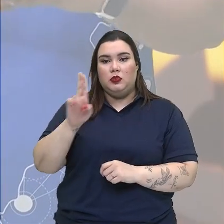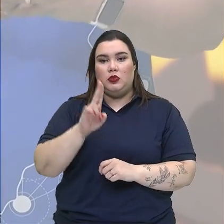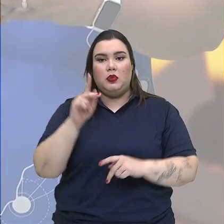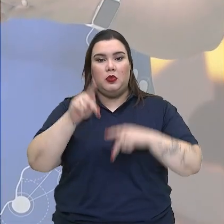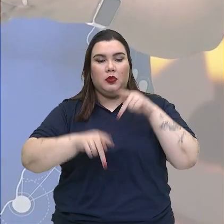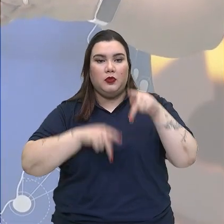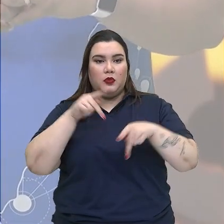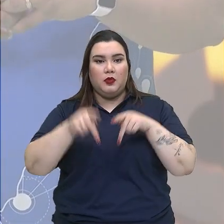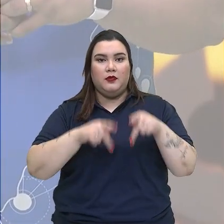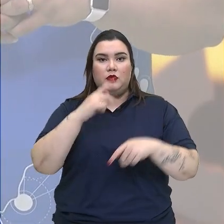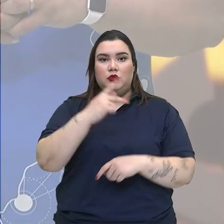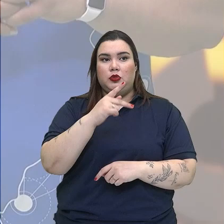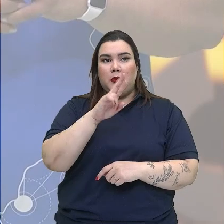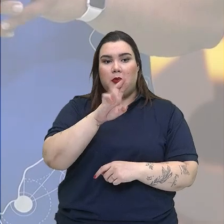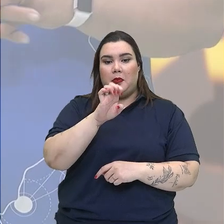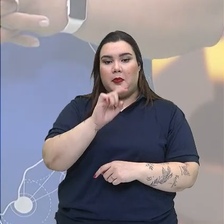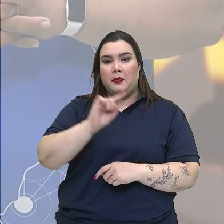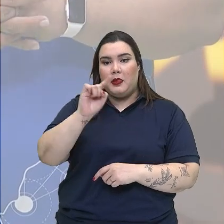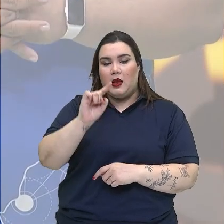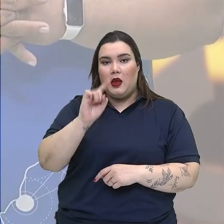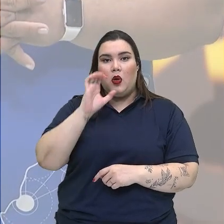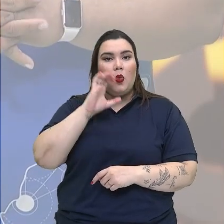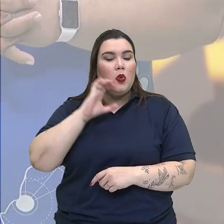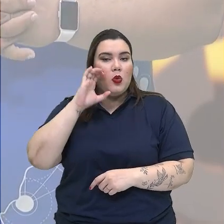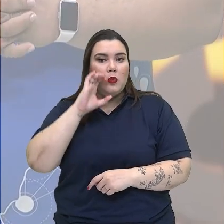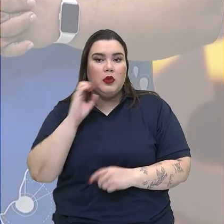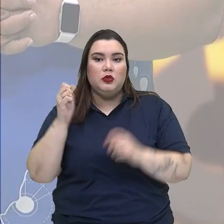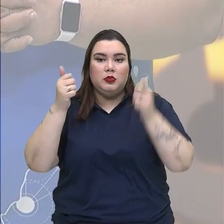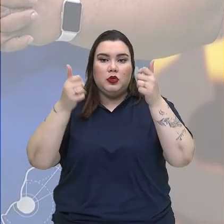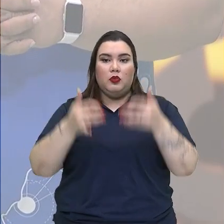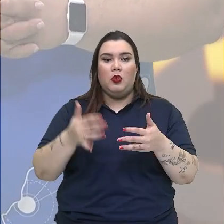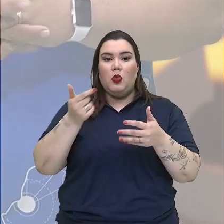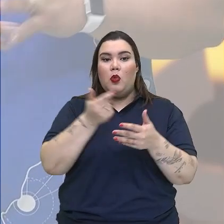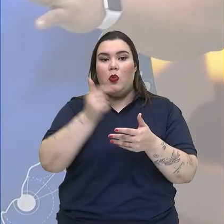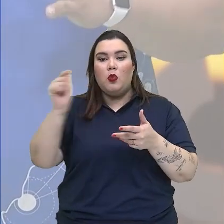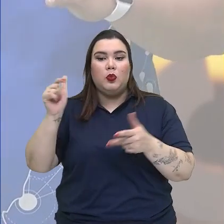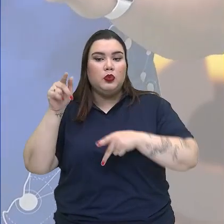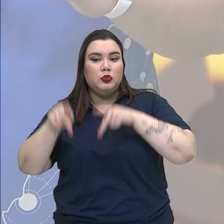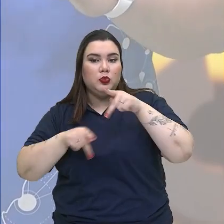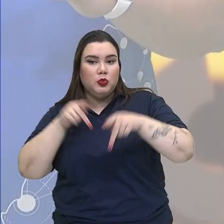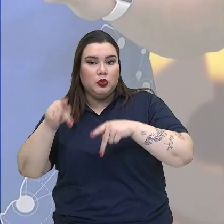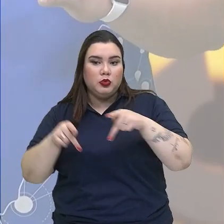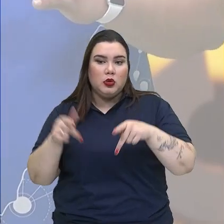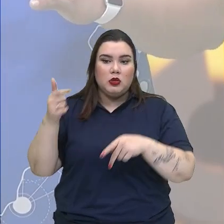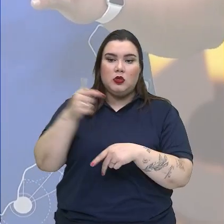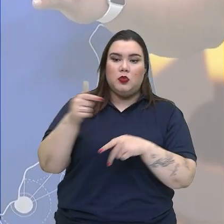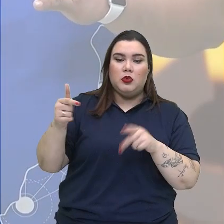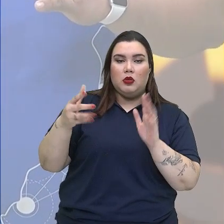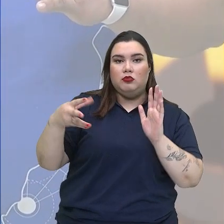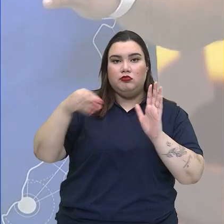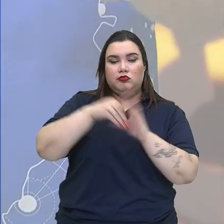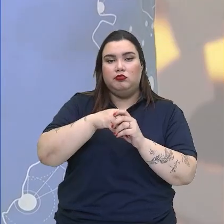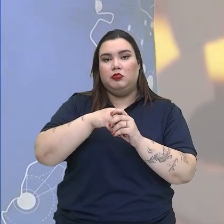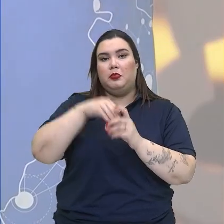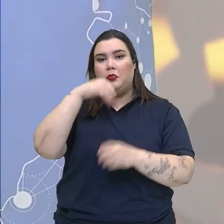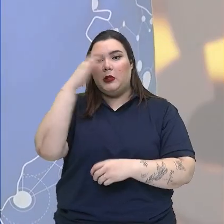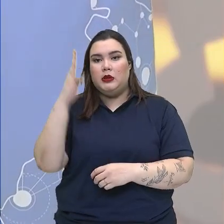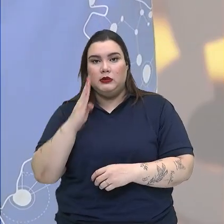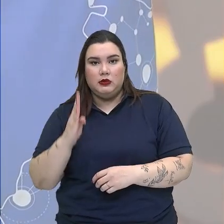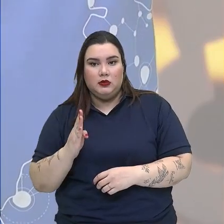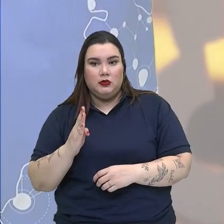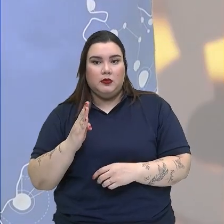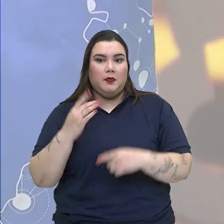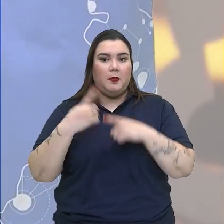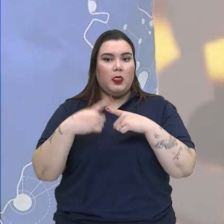povos pré-colombianos para falar de outras populações que não estão contidas no Brasil. Por quê? Porque